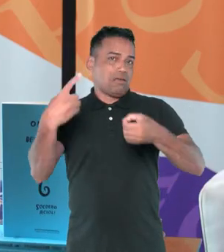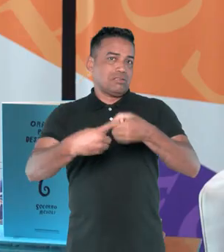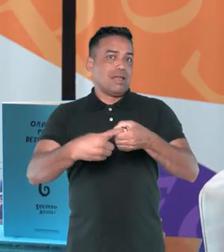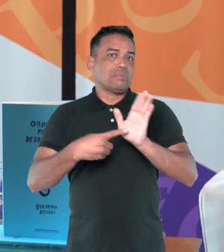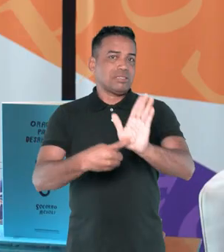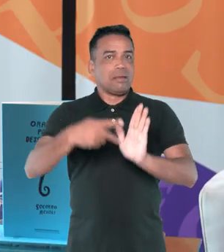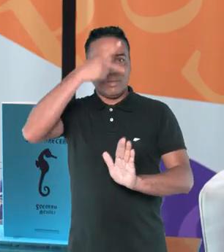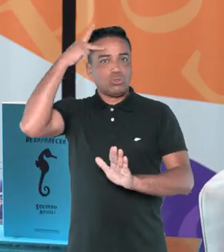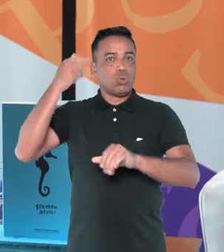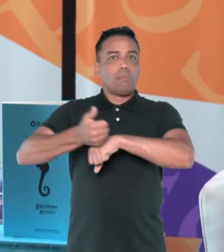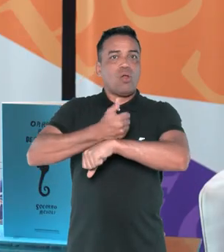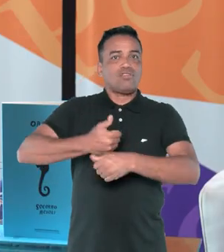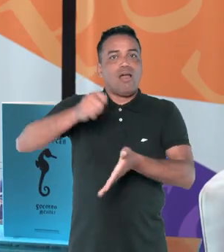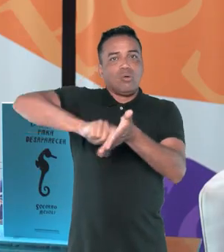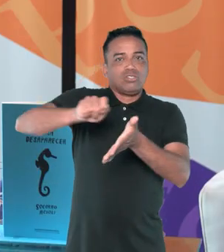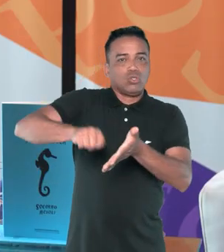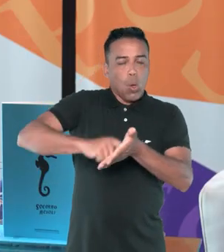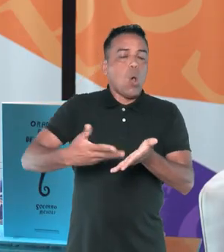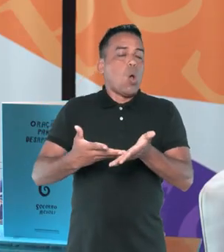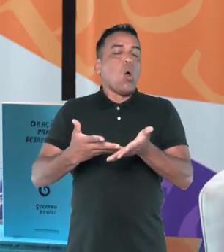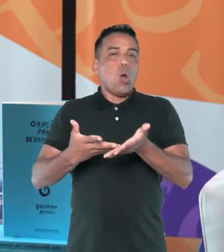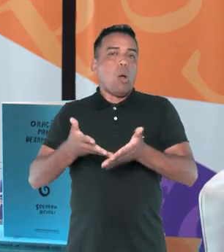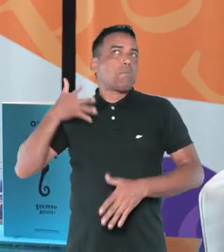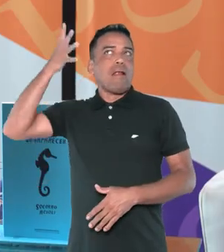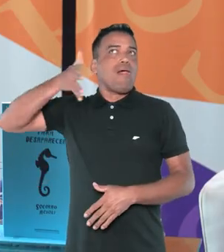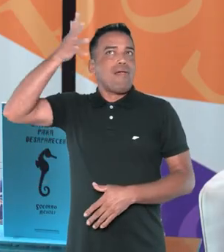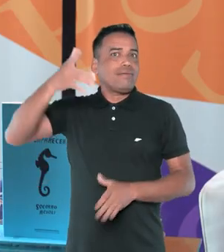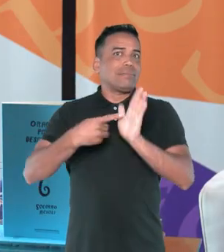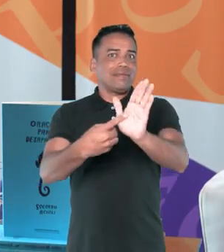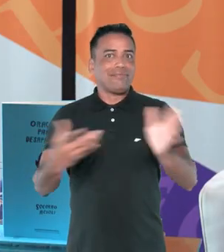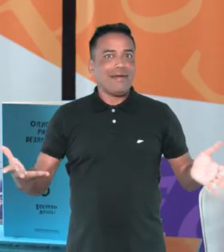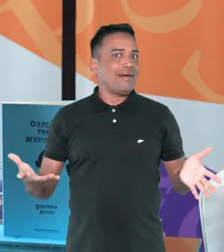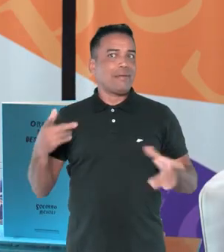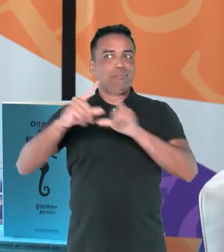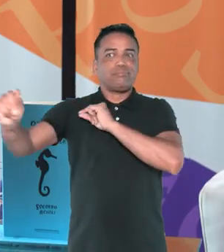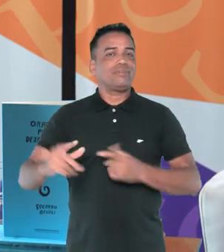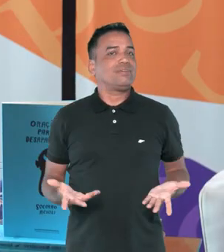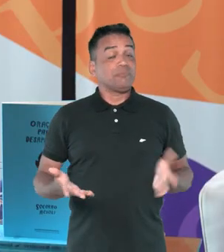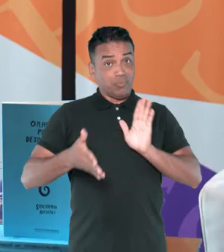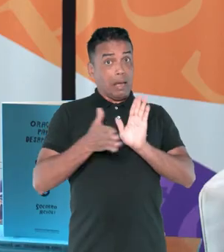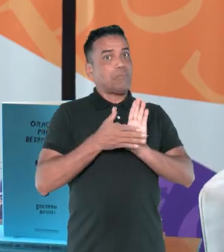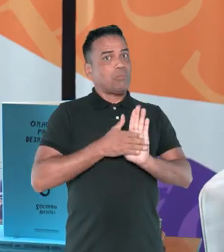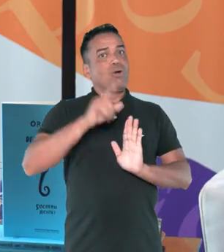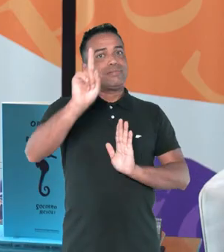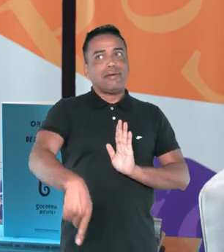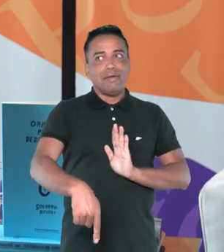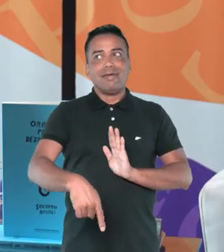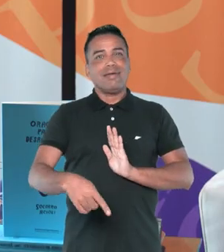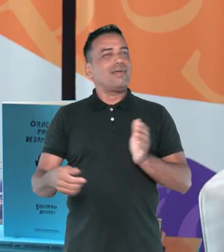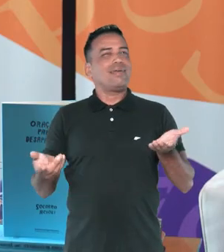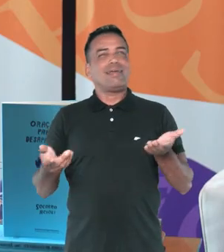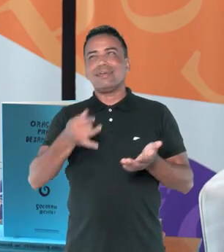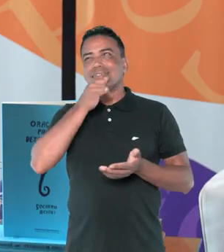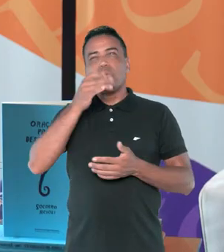apresentar autores, fazer palestras e depois ir embora. Nossa proposta não é essa. Nossa proposta, como